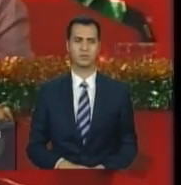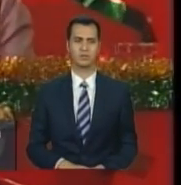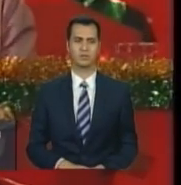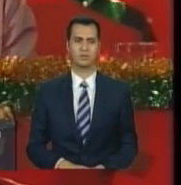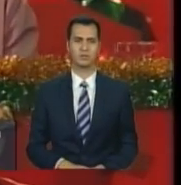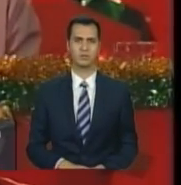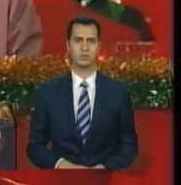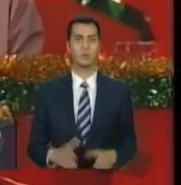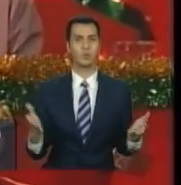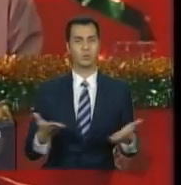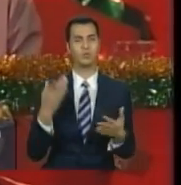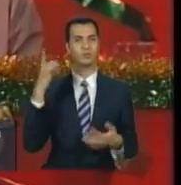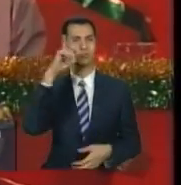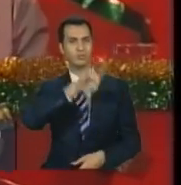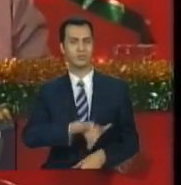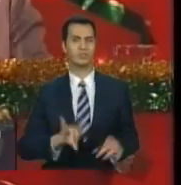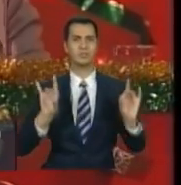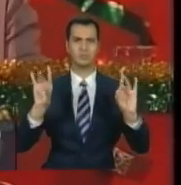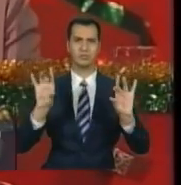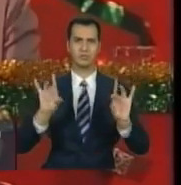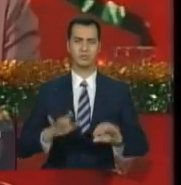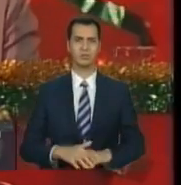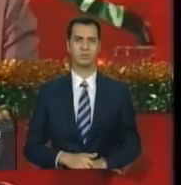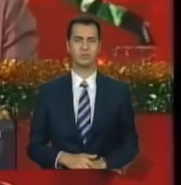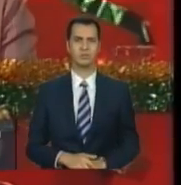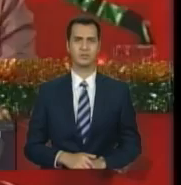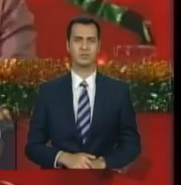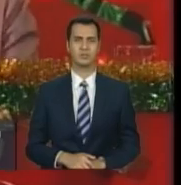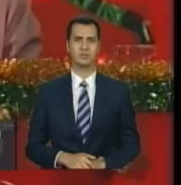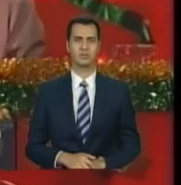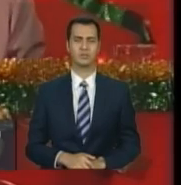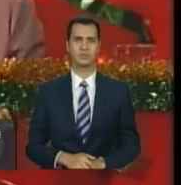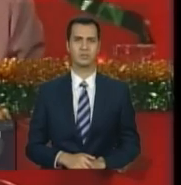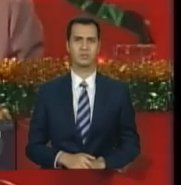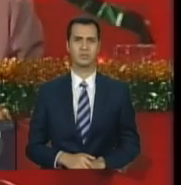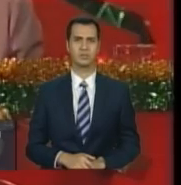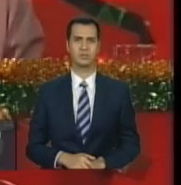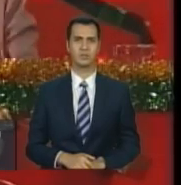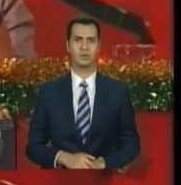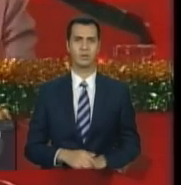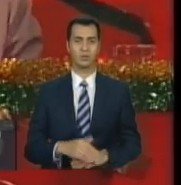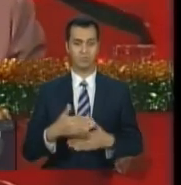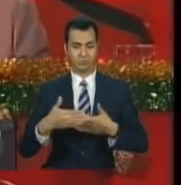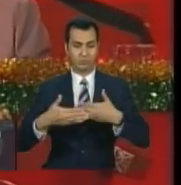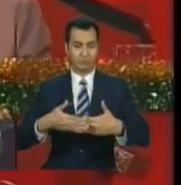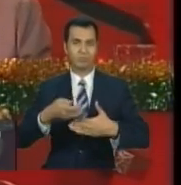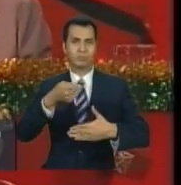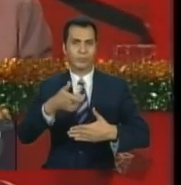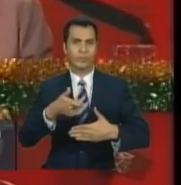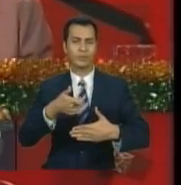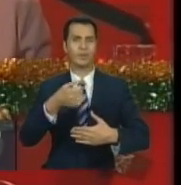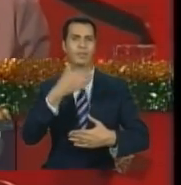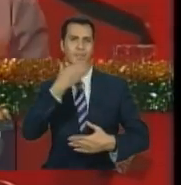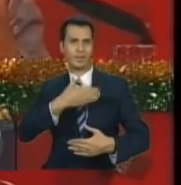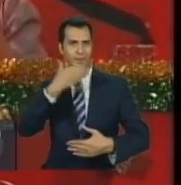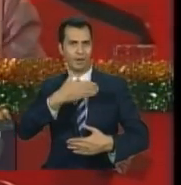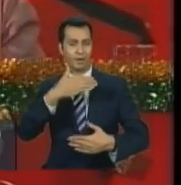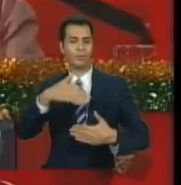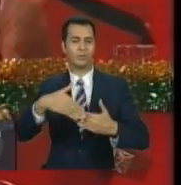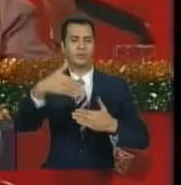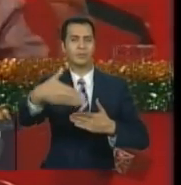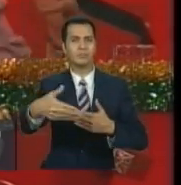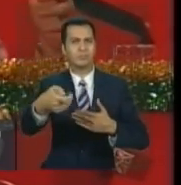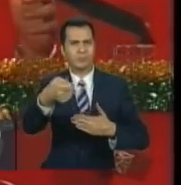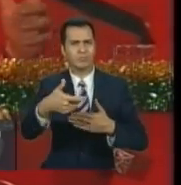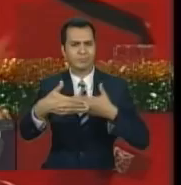um dia especial porque antecede o Natal e antecede o Ano Novo. Nós